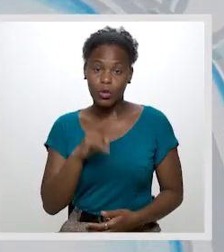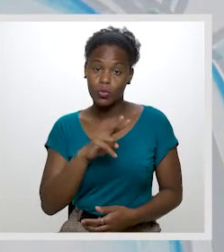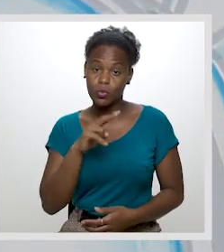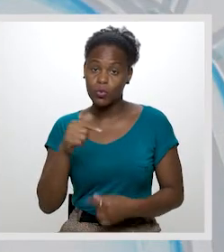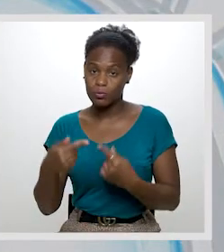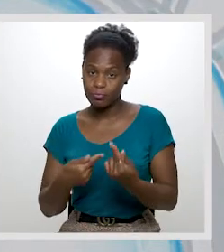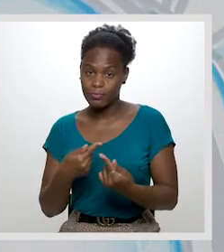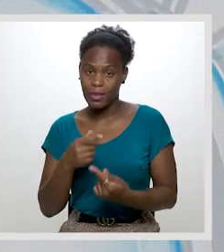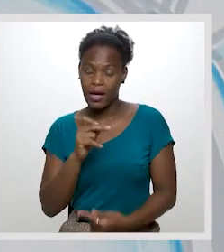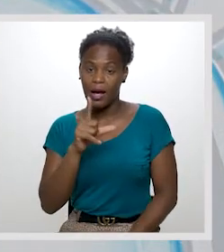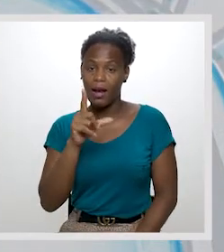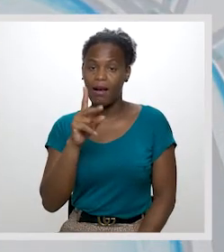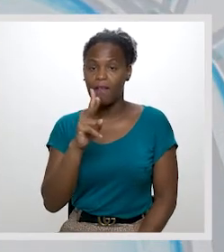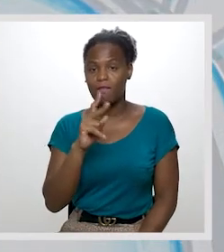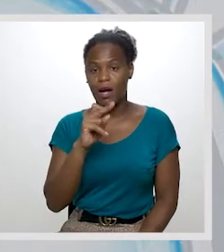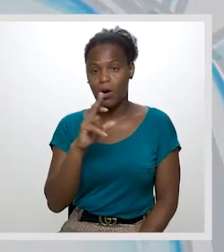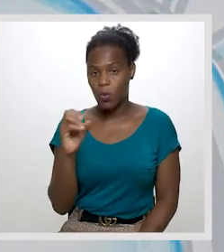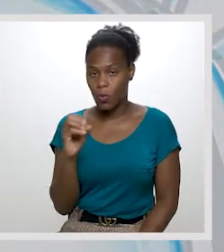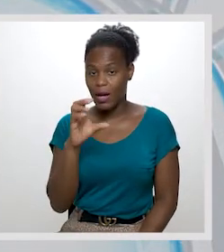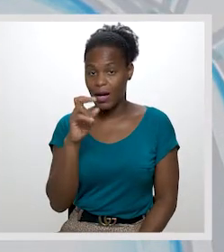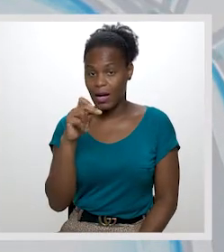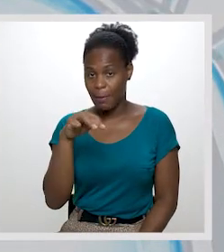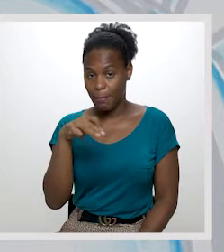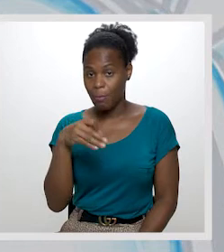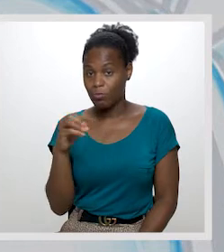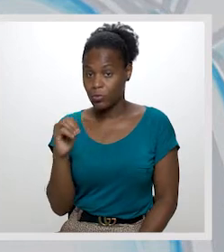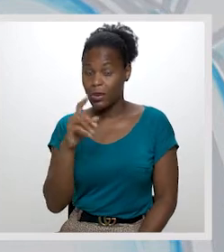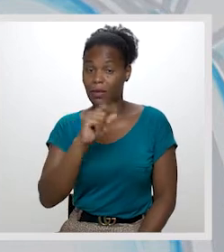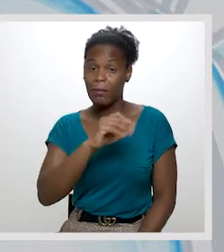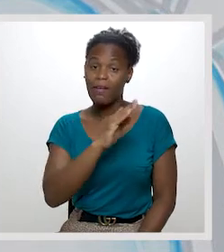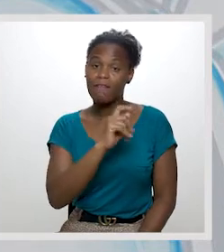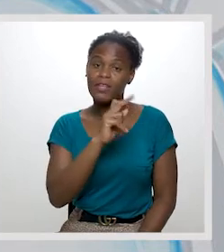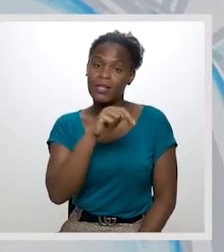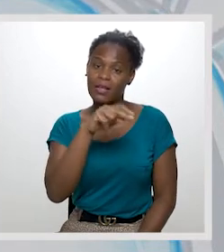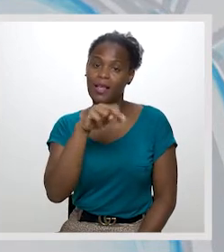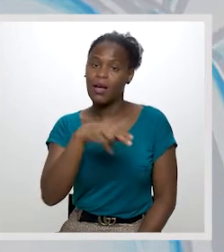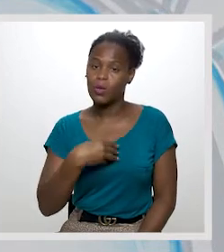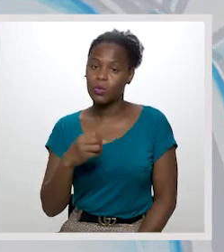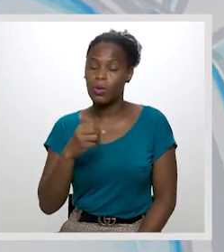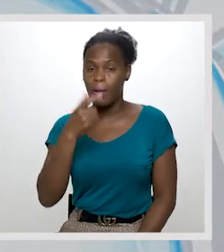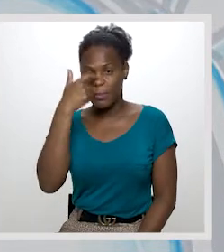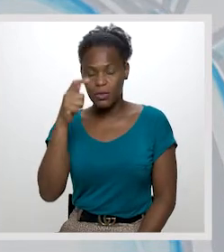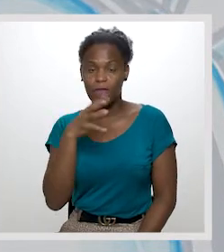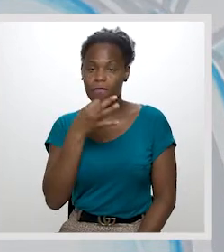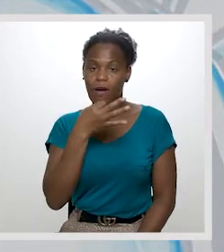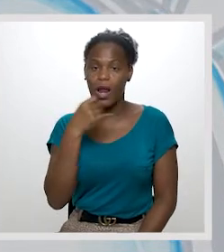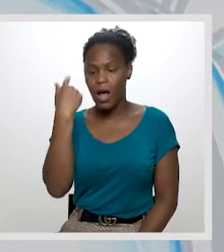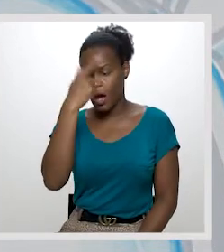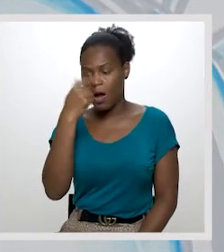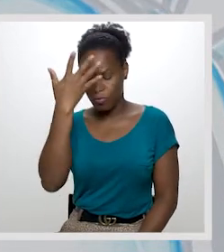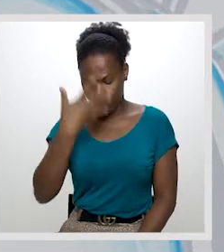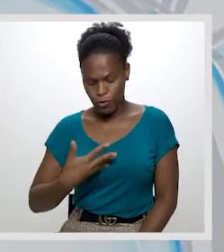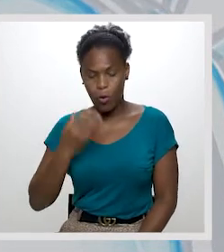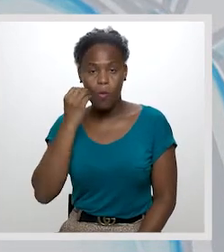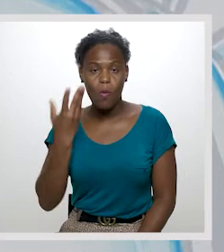Este é o segundo heterônimo, o Álvaro de Campos. Também aqui Fernando Pessoa destaca as características físicas